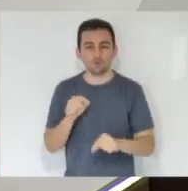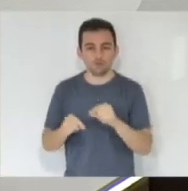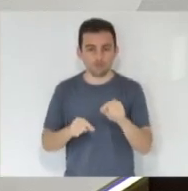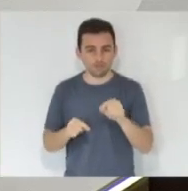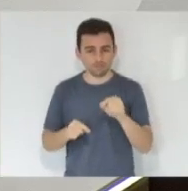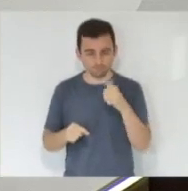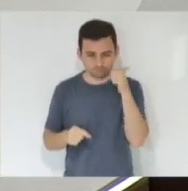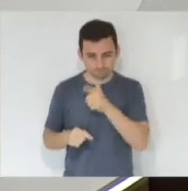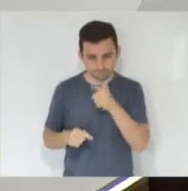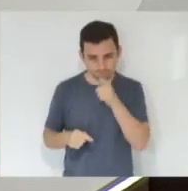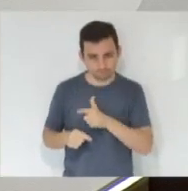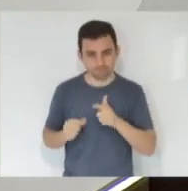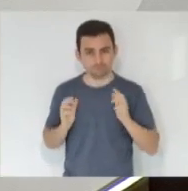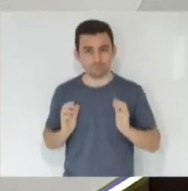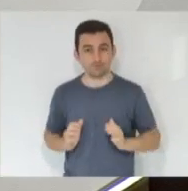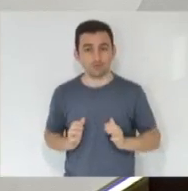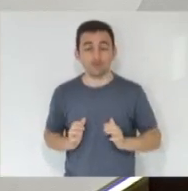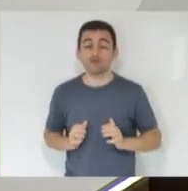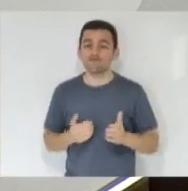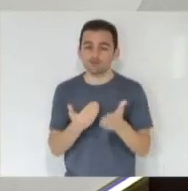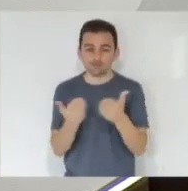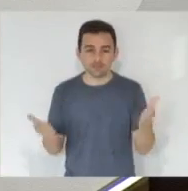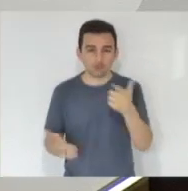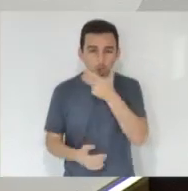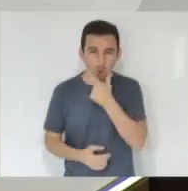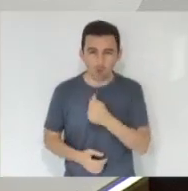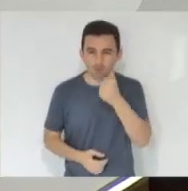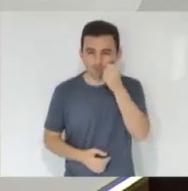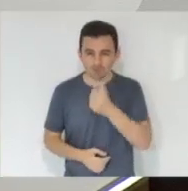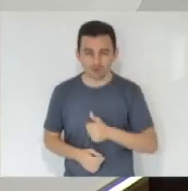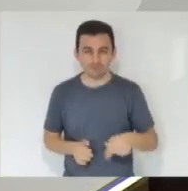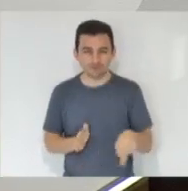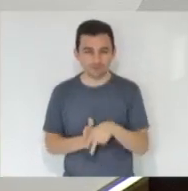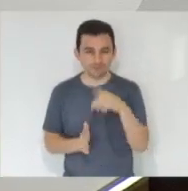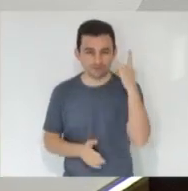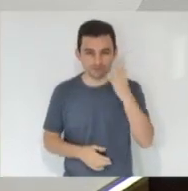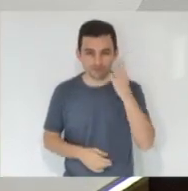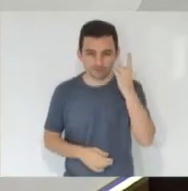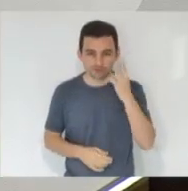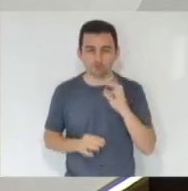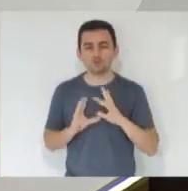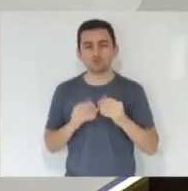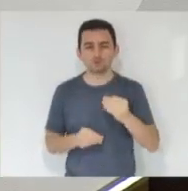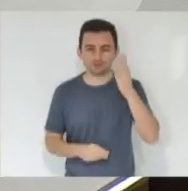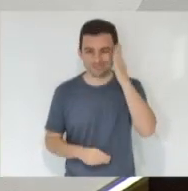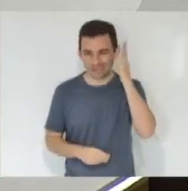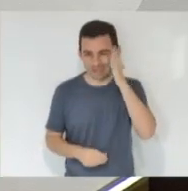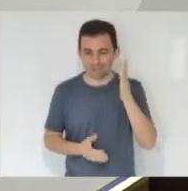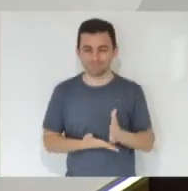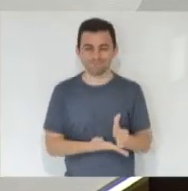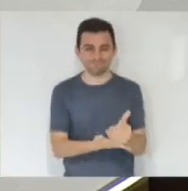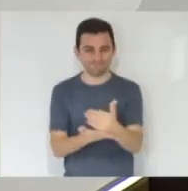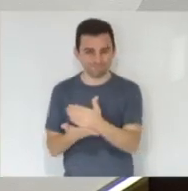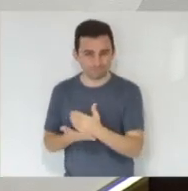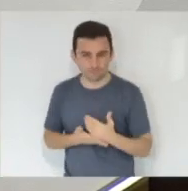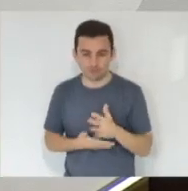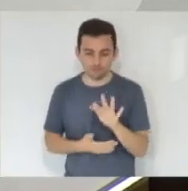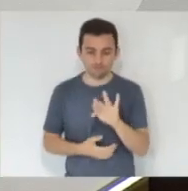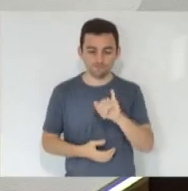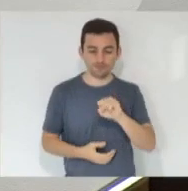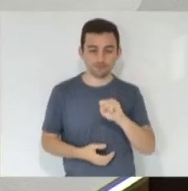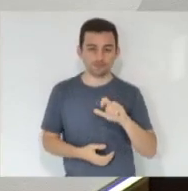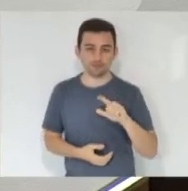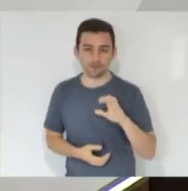cidadania. Senhoras e senhores parlamentares, todos sabemos que a arrecadação fiscal é parte